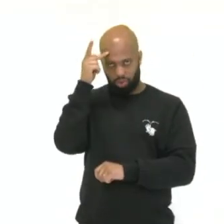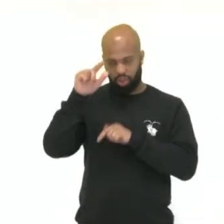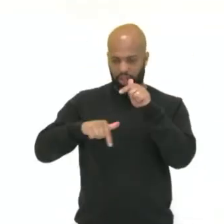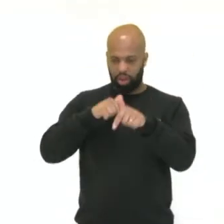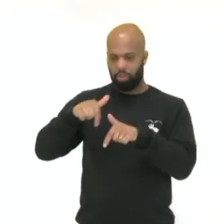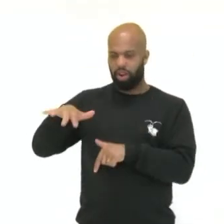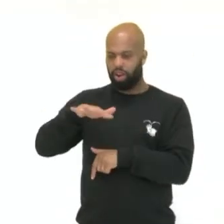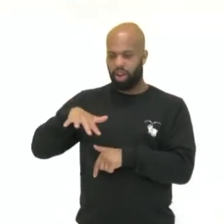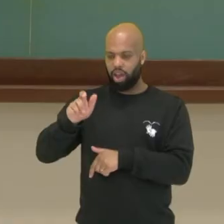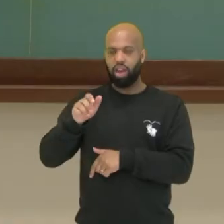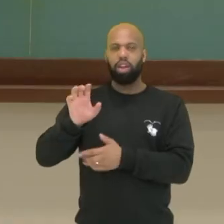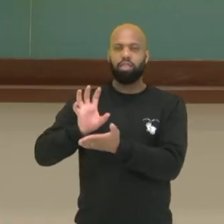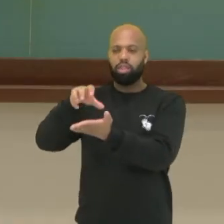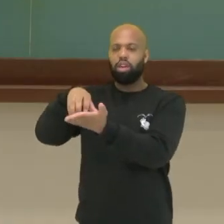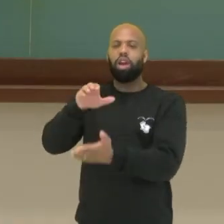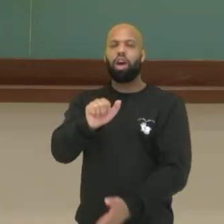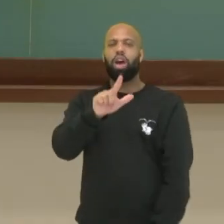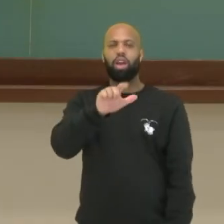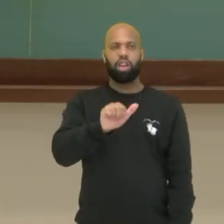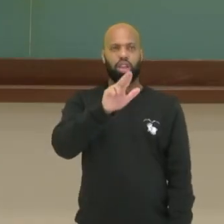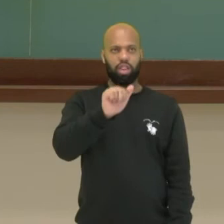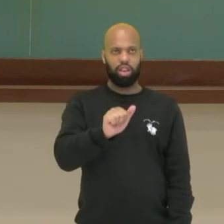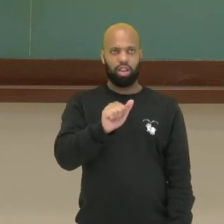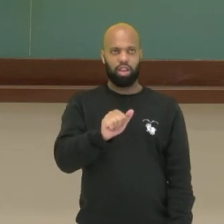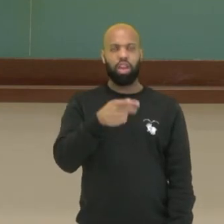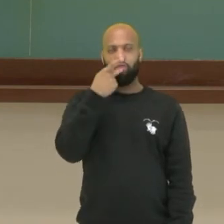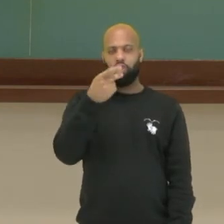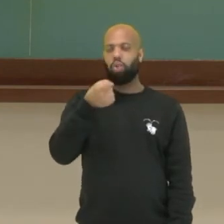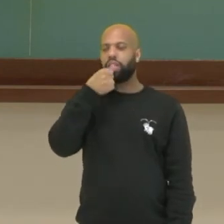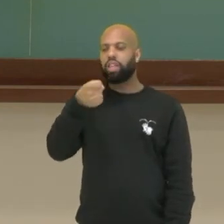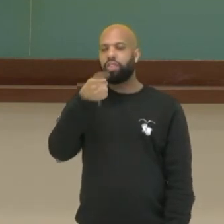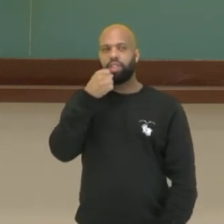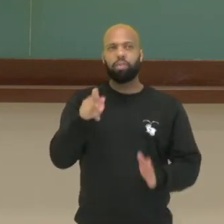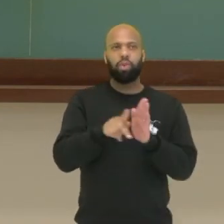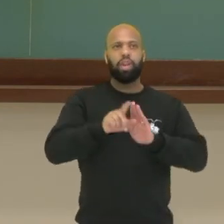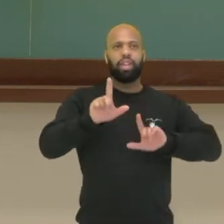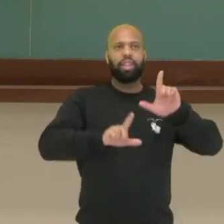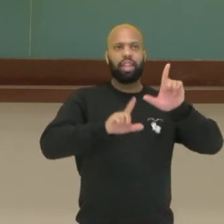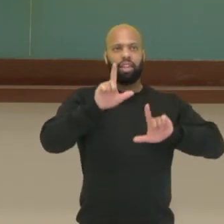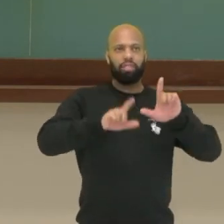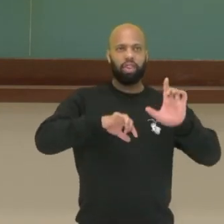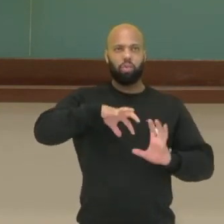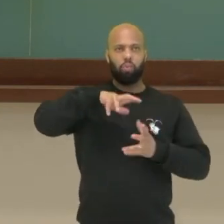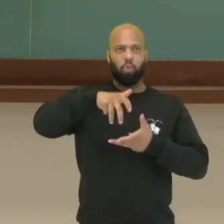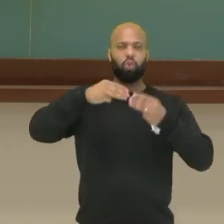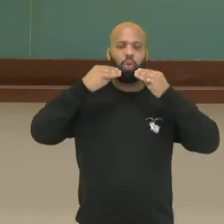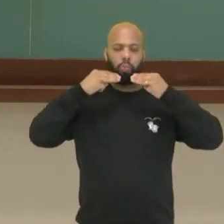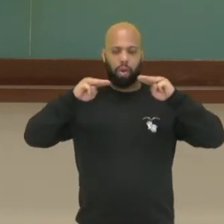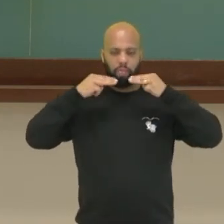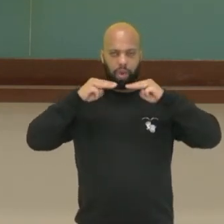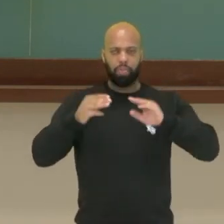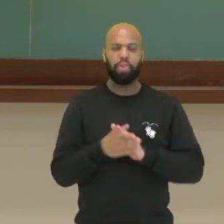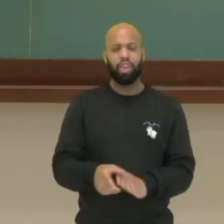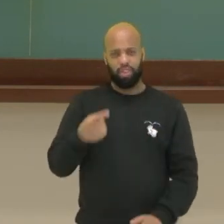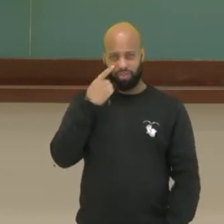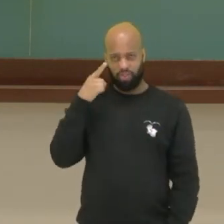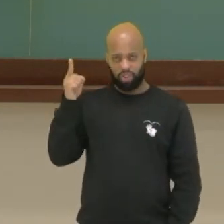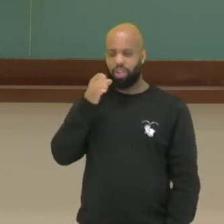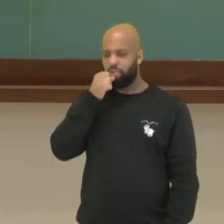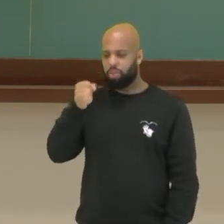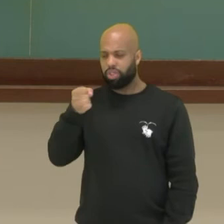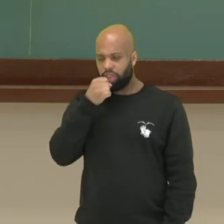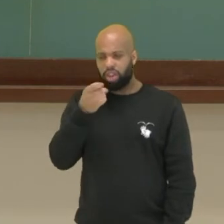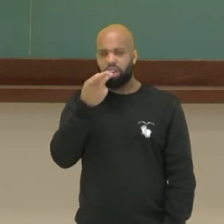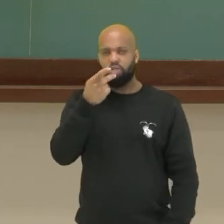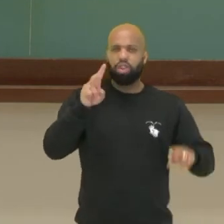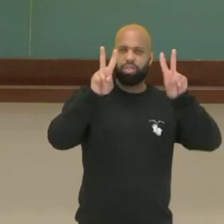do Marketing. Meus caros e minhas caras, vocês viram então aqui a reportagem? Falando de um assunto que é